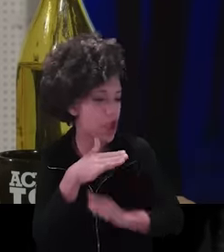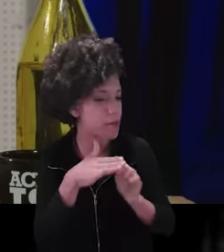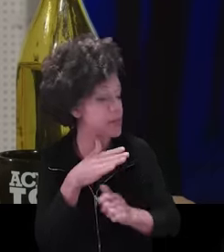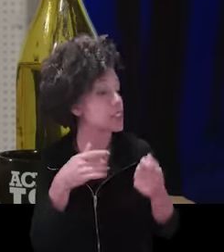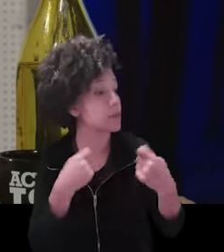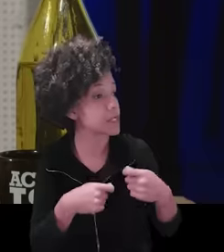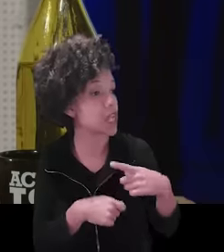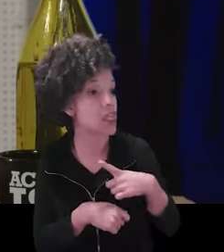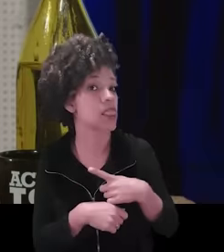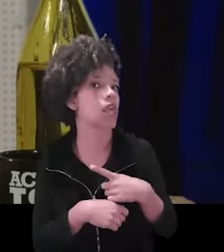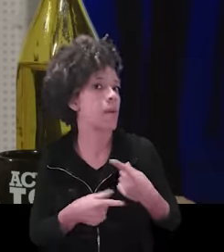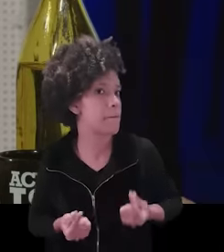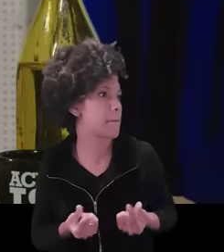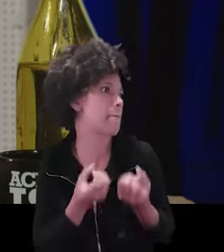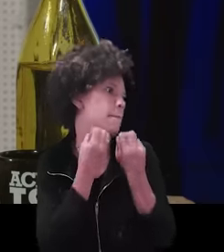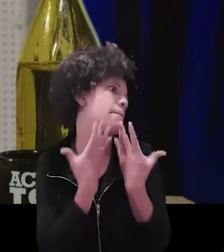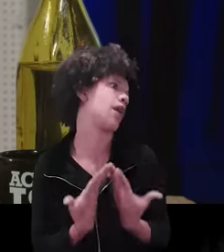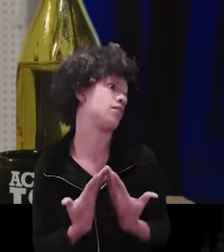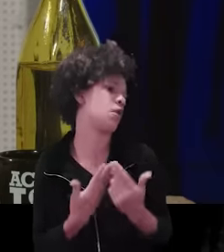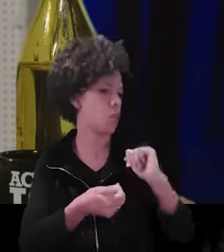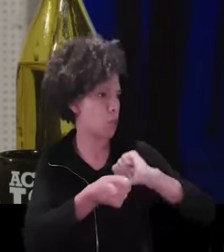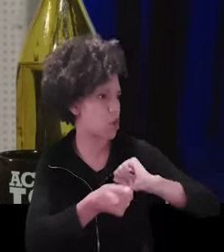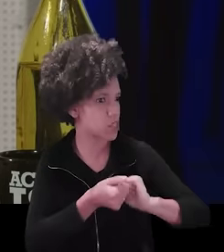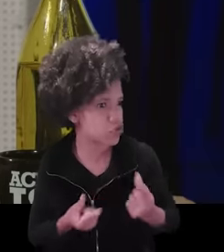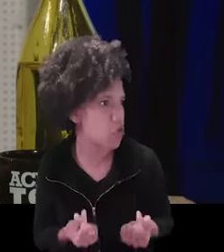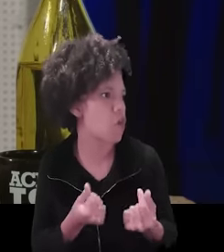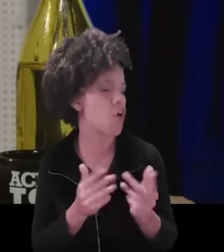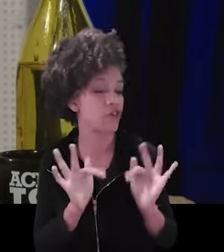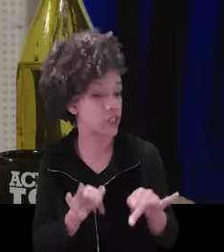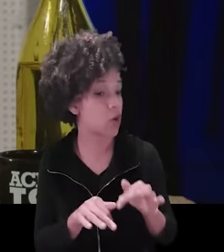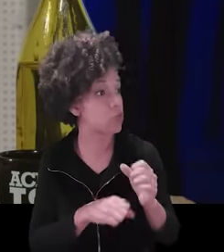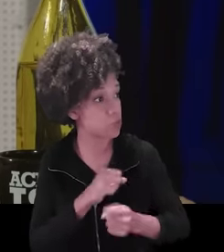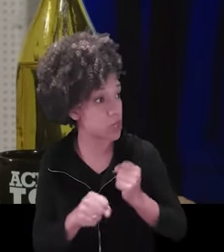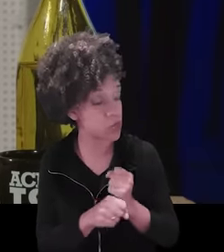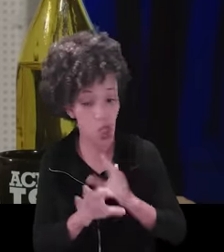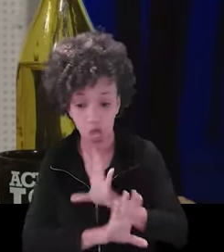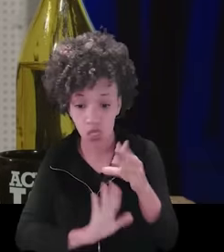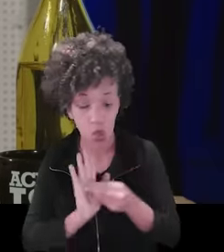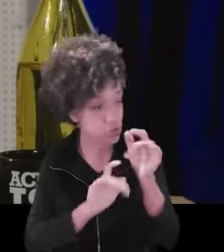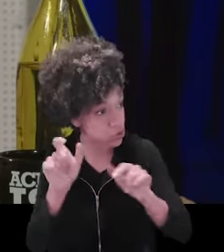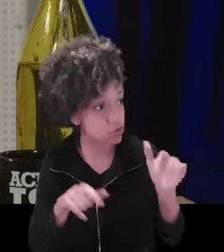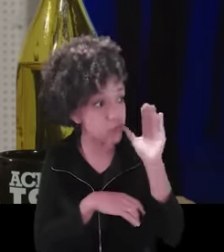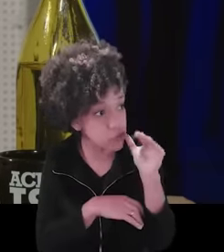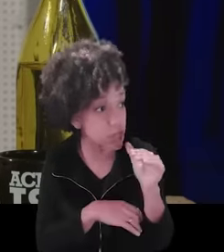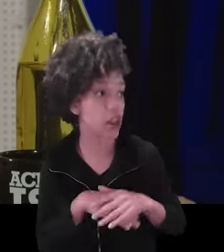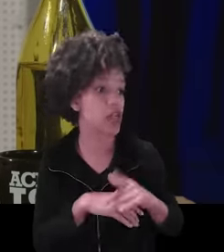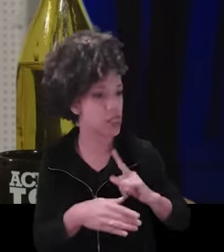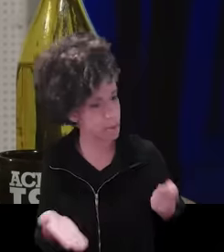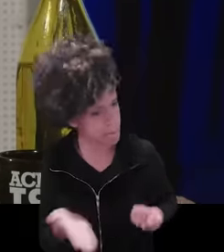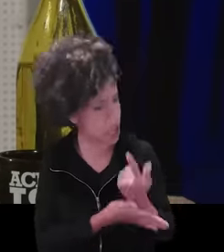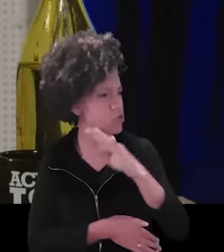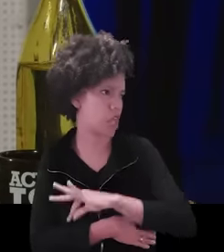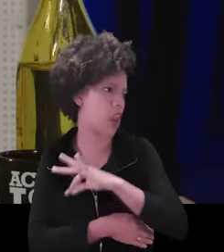a empresa tem que estar super saudável financeiramente ela tem que ir no final do ano comprovar que ela mantém toda a empresa e